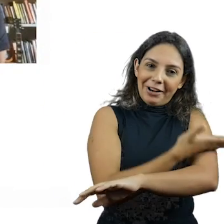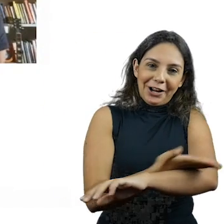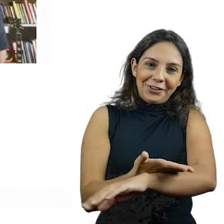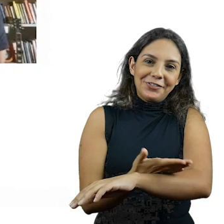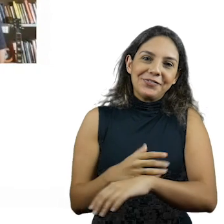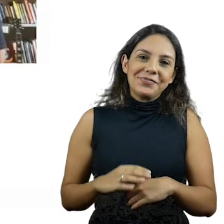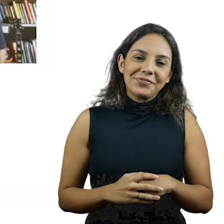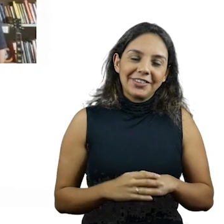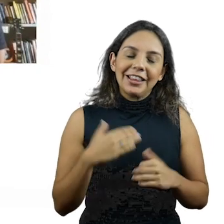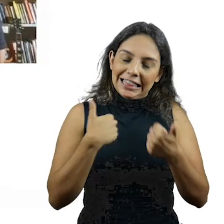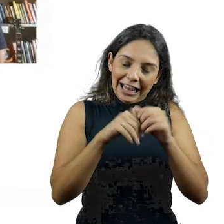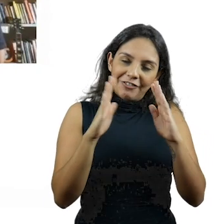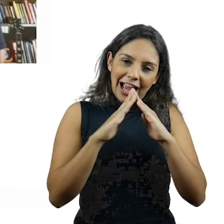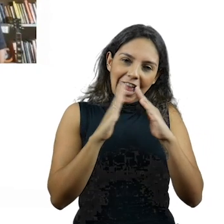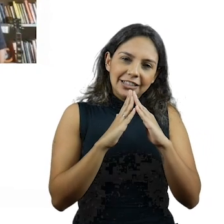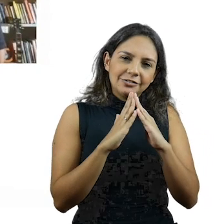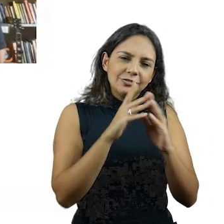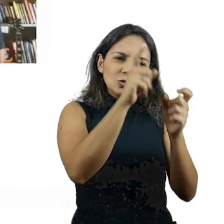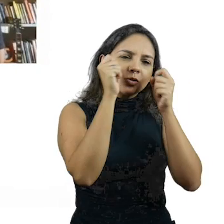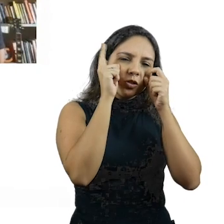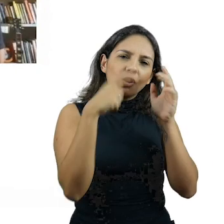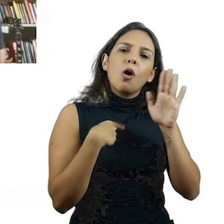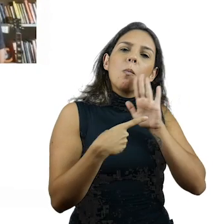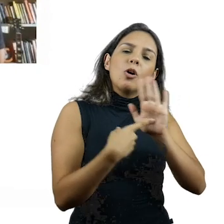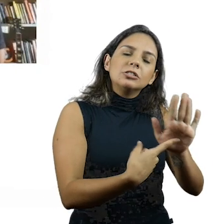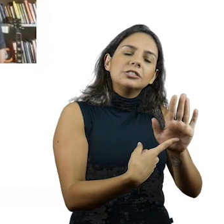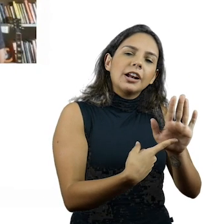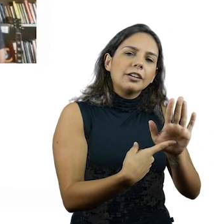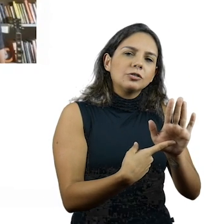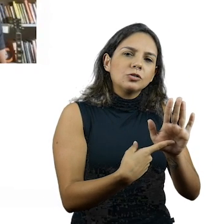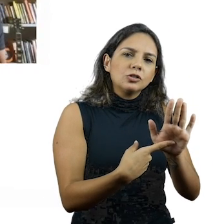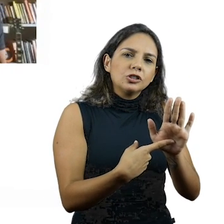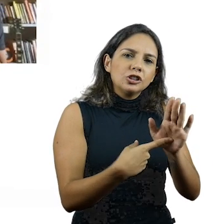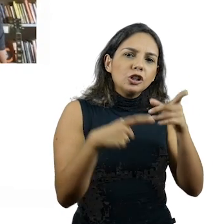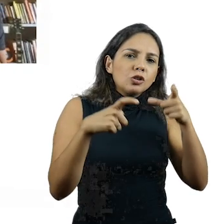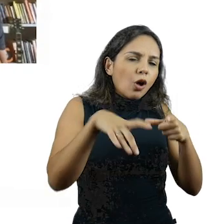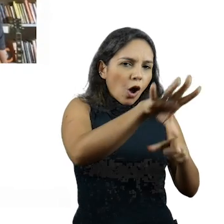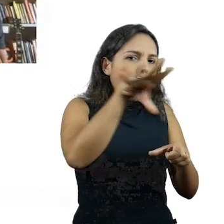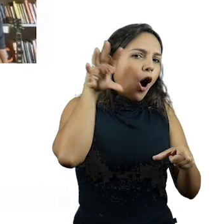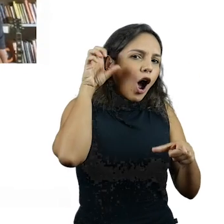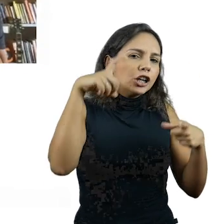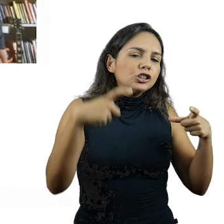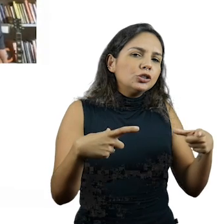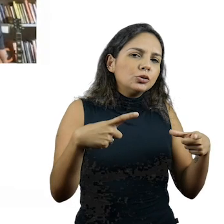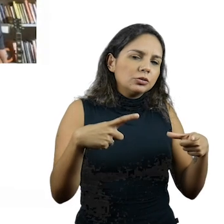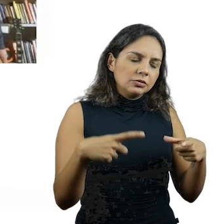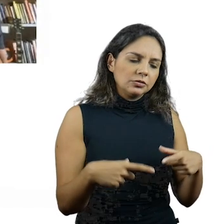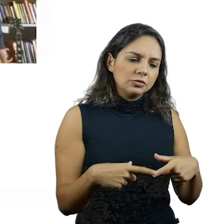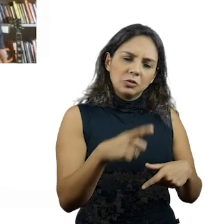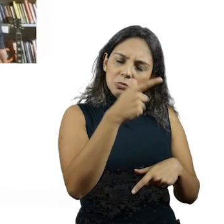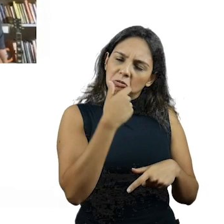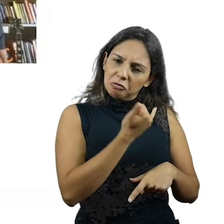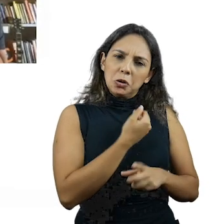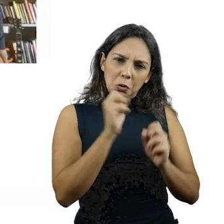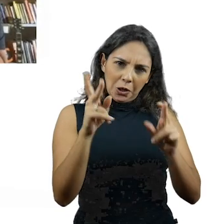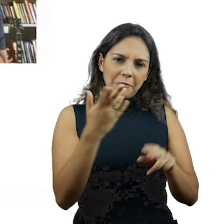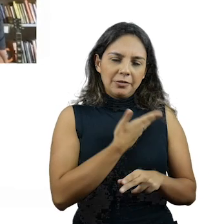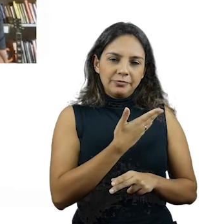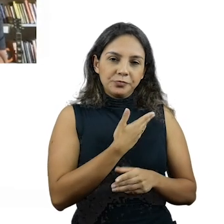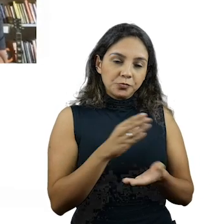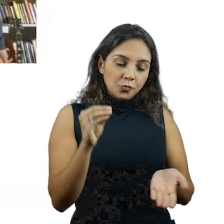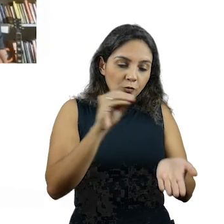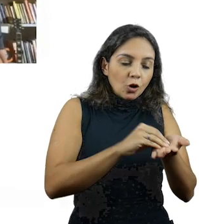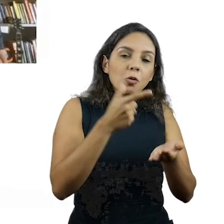E aí um dia eu tava lá em casa, ele acordou, eu falei, eu vou te mostrar um disco. Aí ele falou, tudo bem. Aí coloquei o